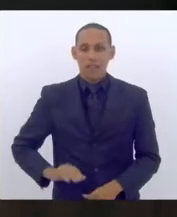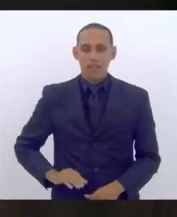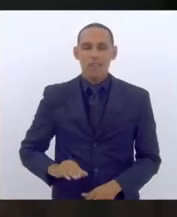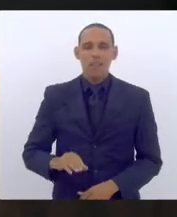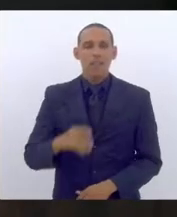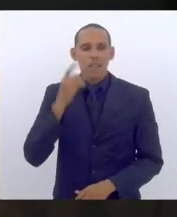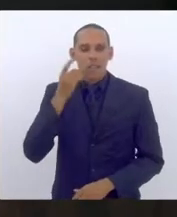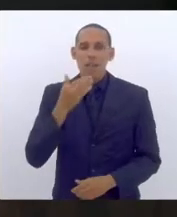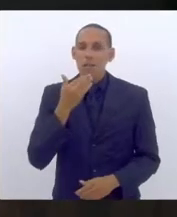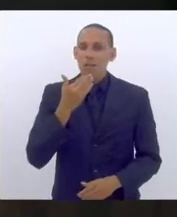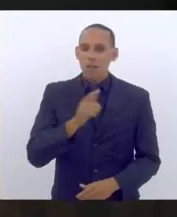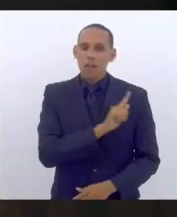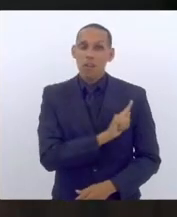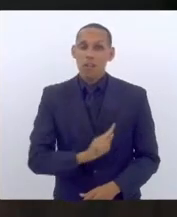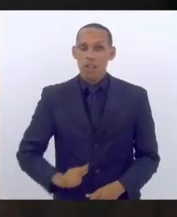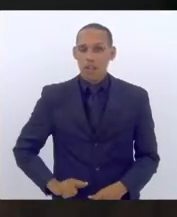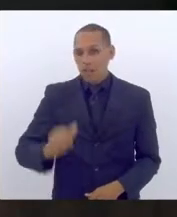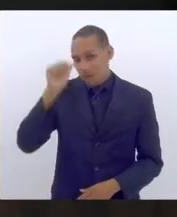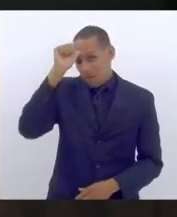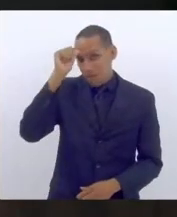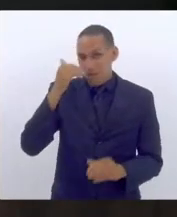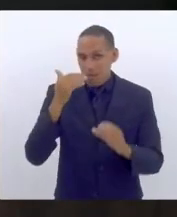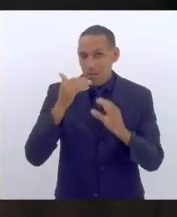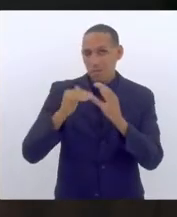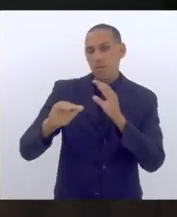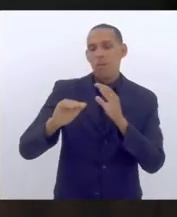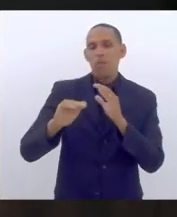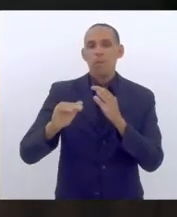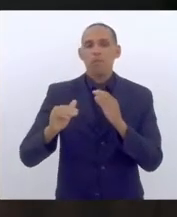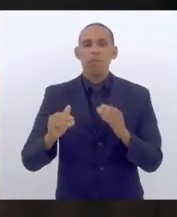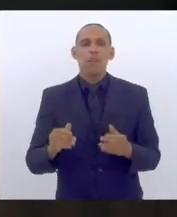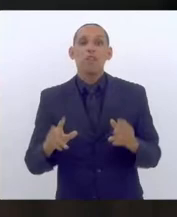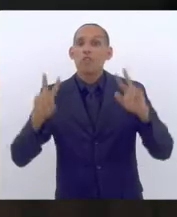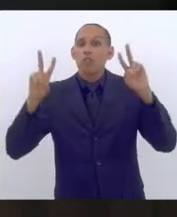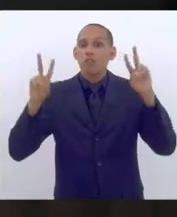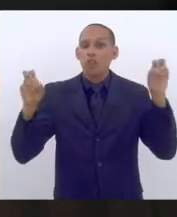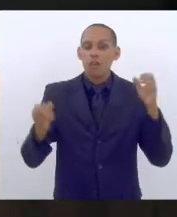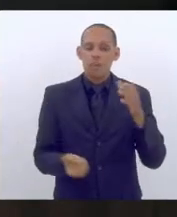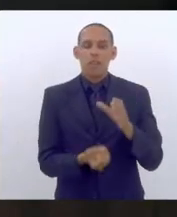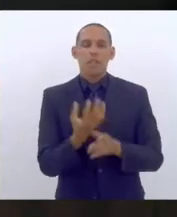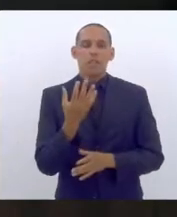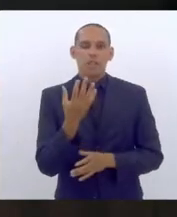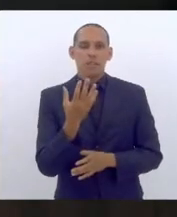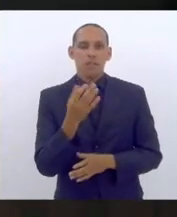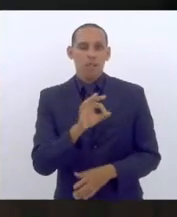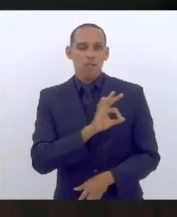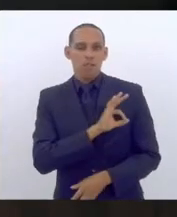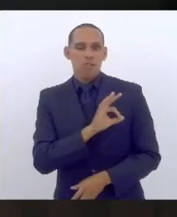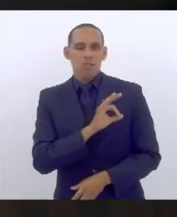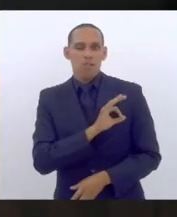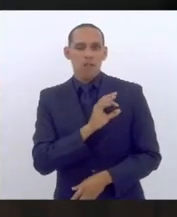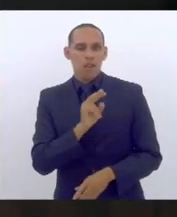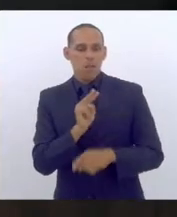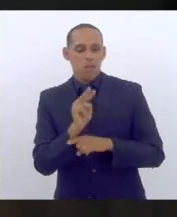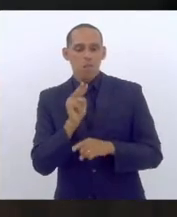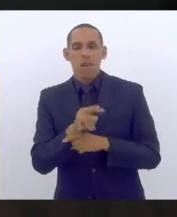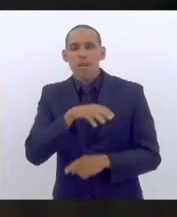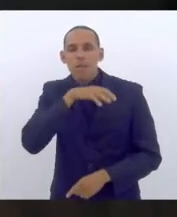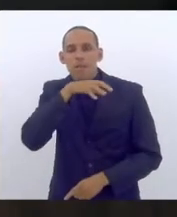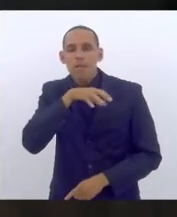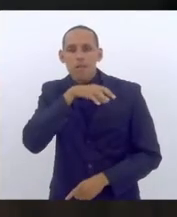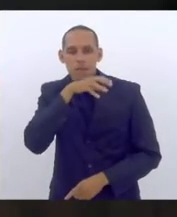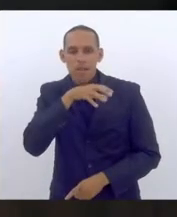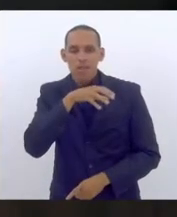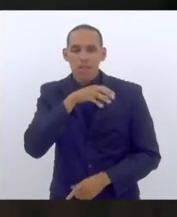solicitação Cláudio Castro envio de mensagens expondo sobre a criação da Delegacia de proteção dos animais